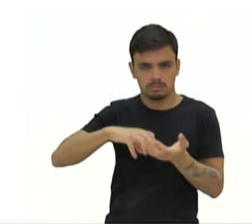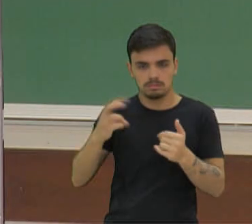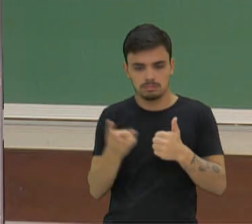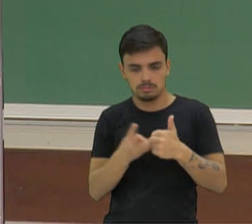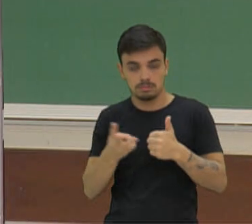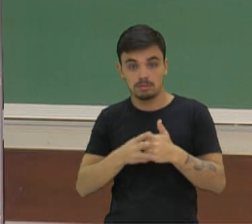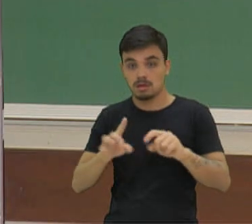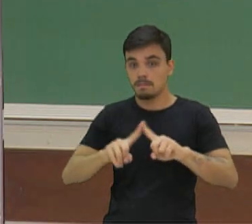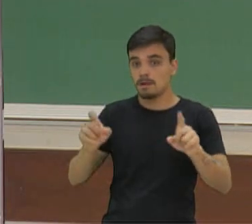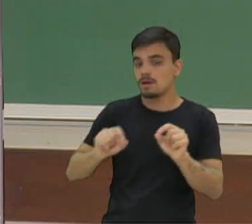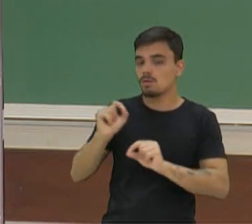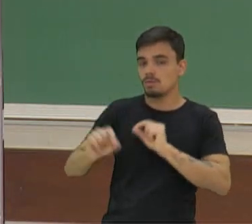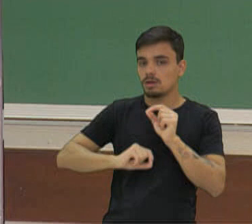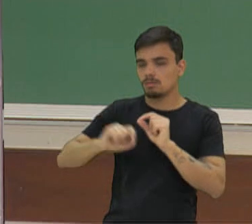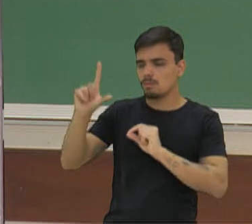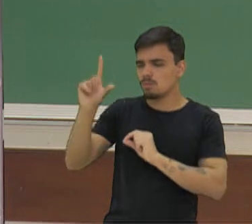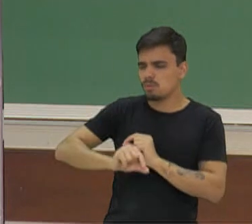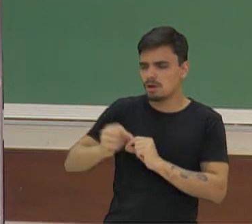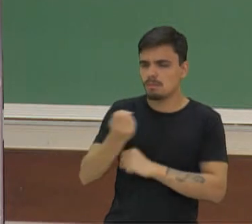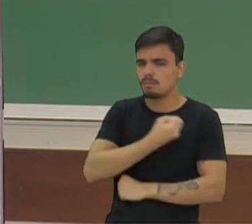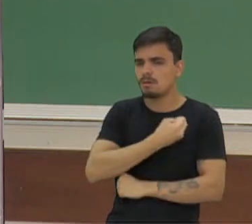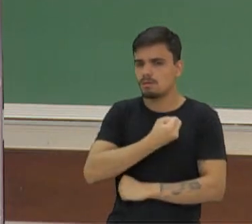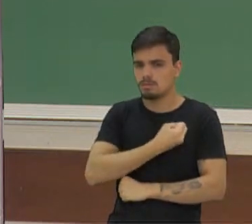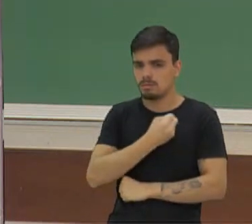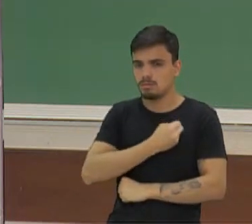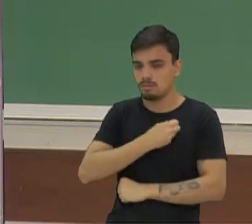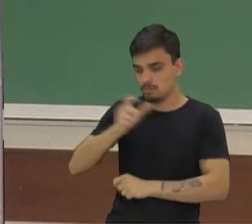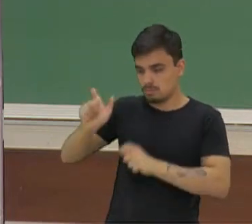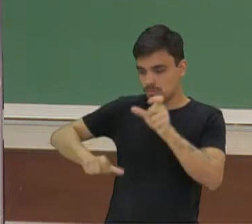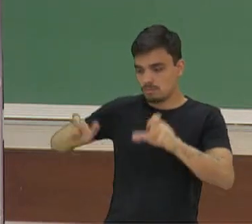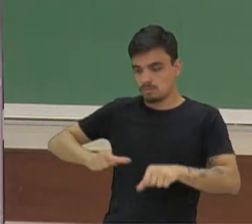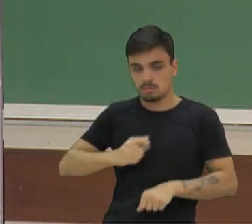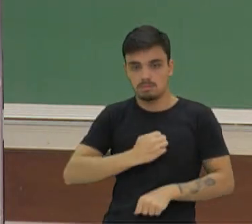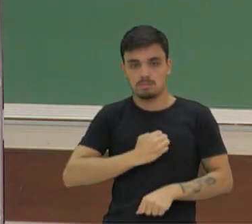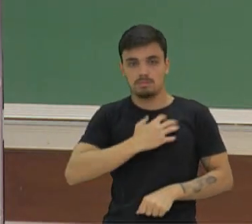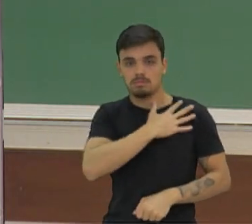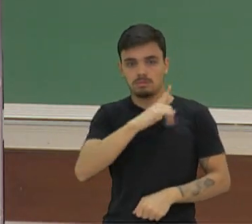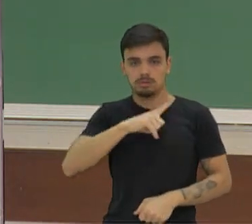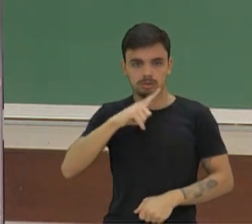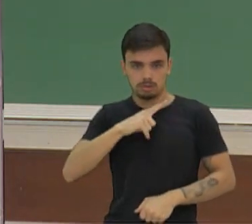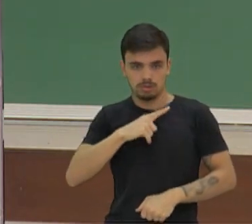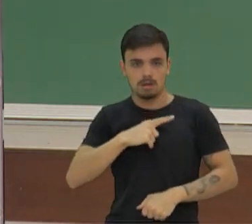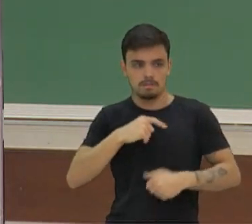seja, mesmo em menor número, os soldados estavam muito bem equipados. Vamos em frente?